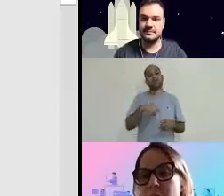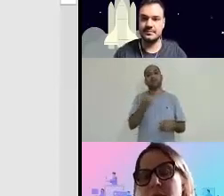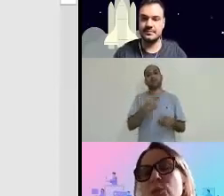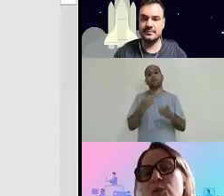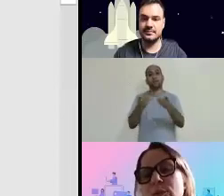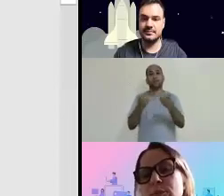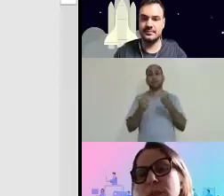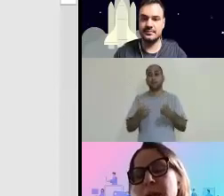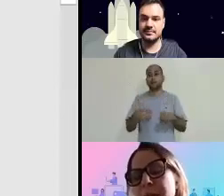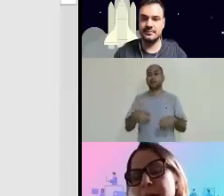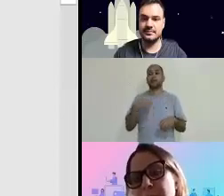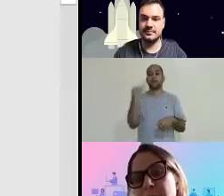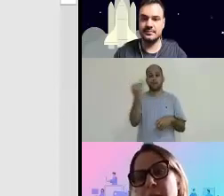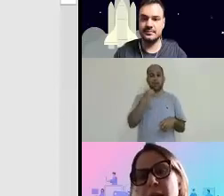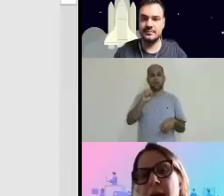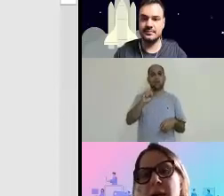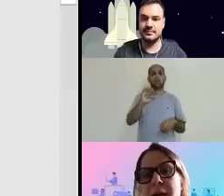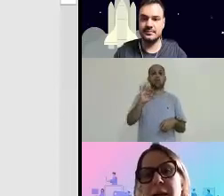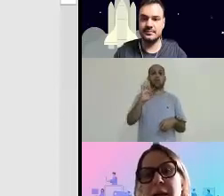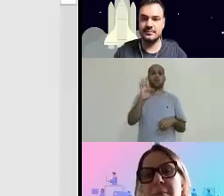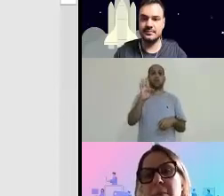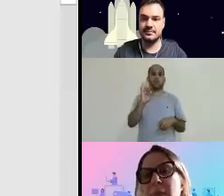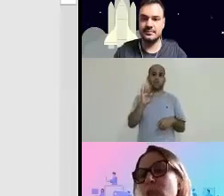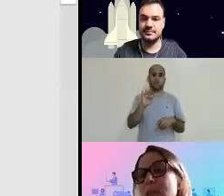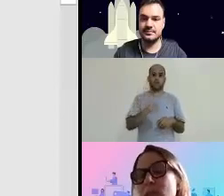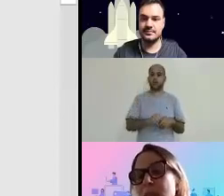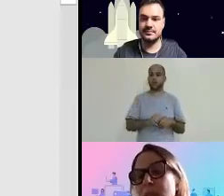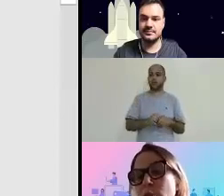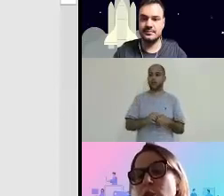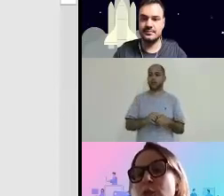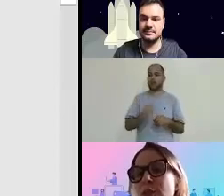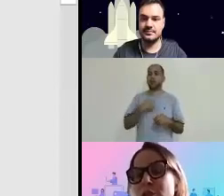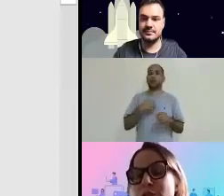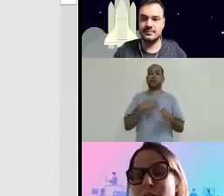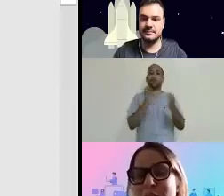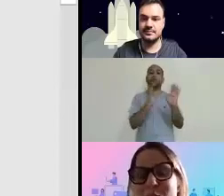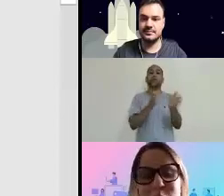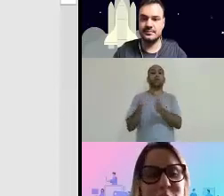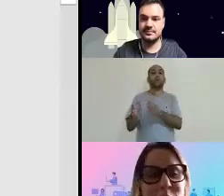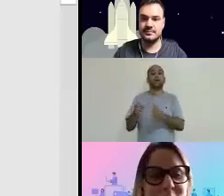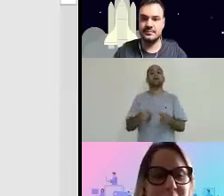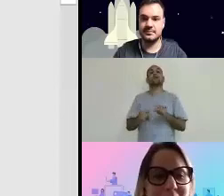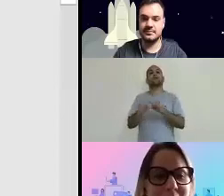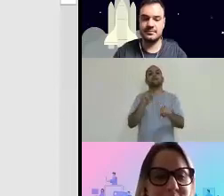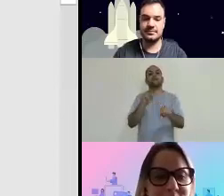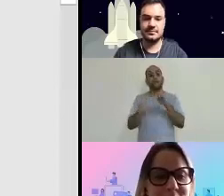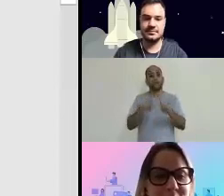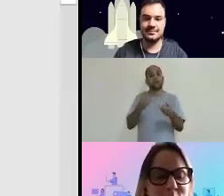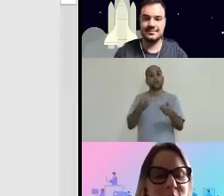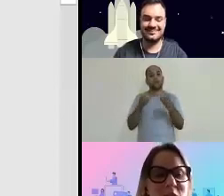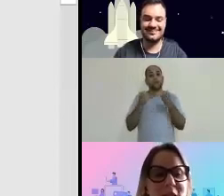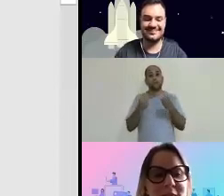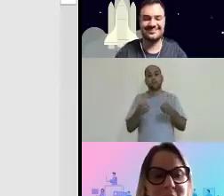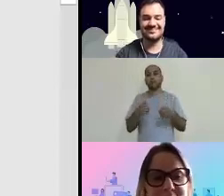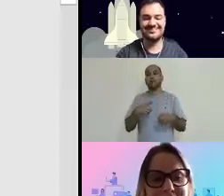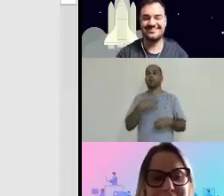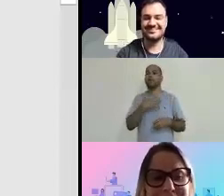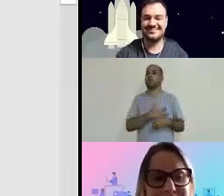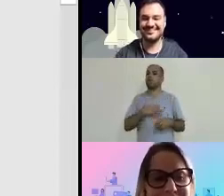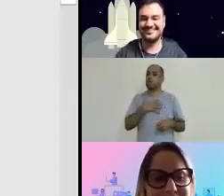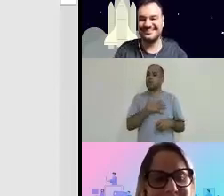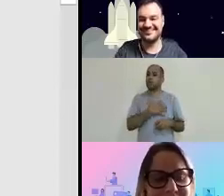das soft skills, né? Em processos seletivos, a gente vê isso. Eu adoro a máxima, né? Que muita